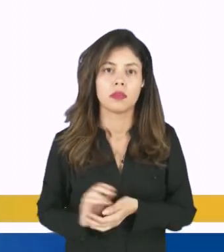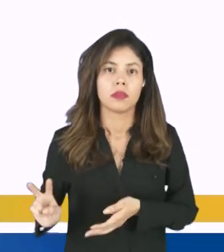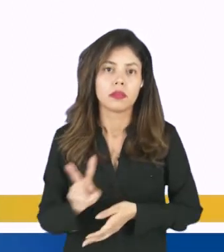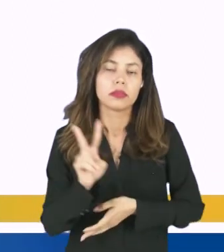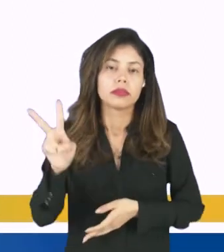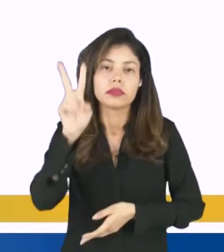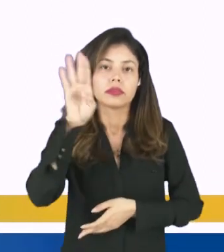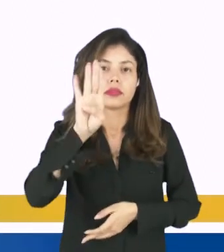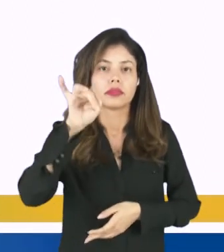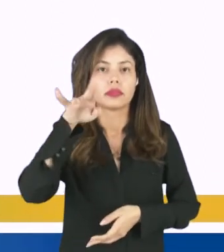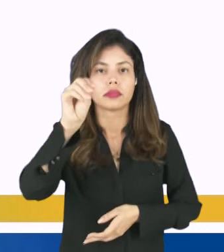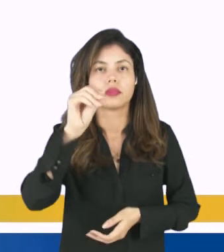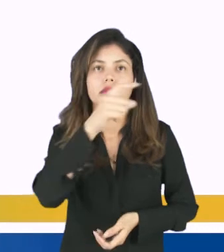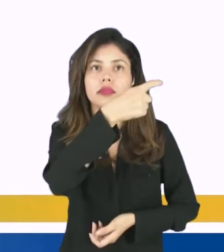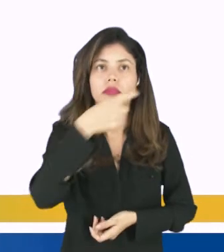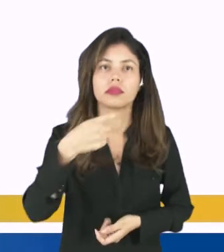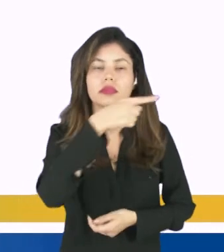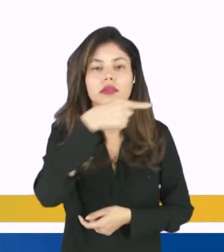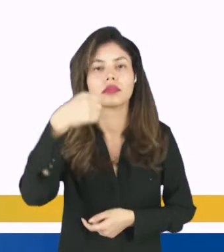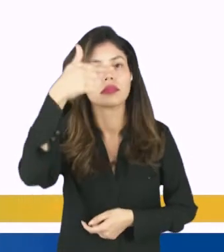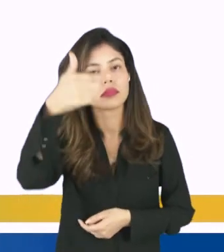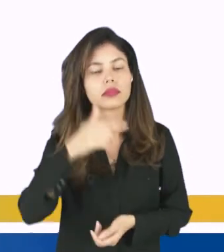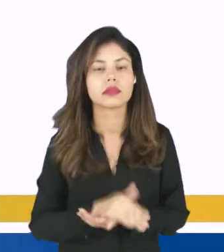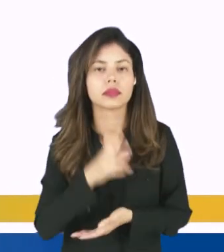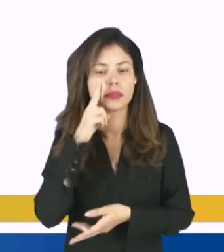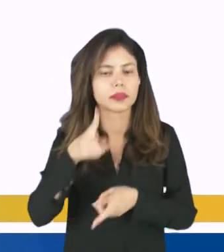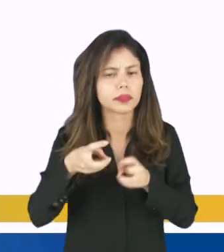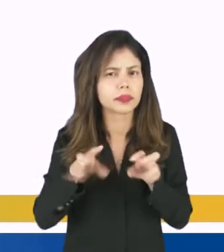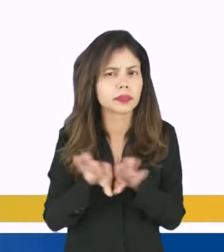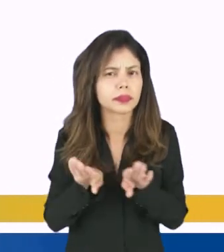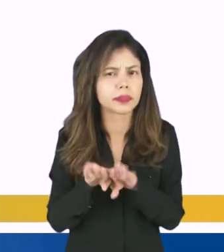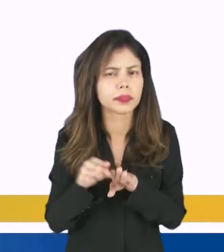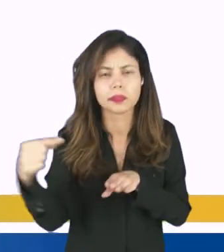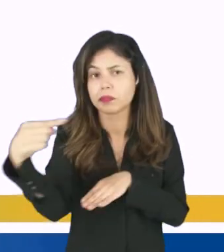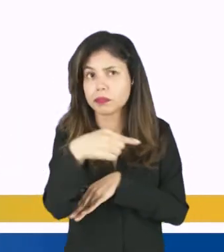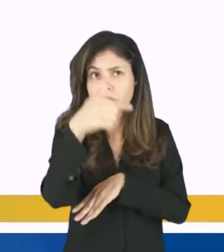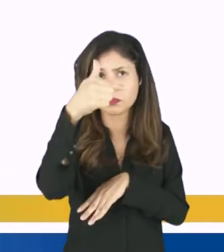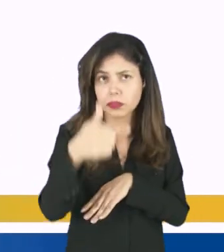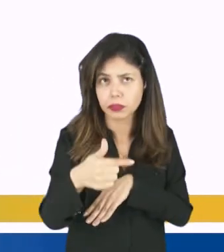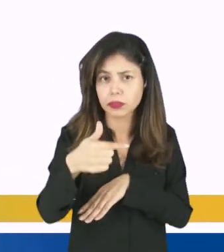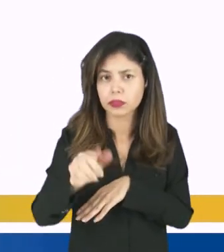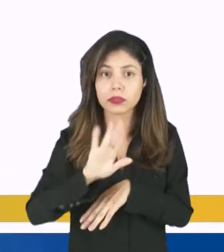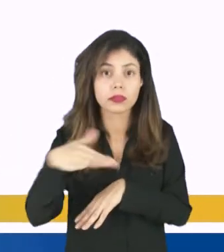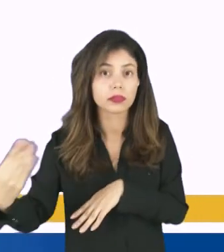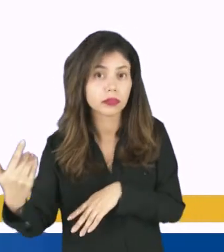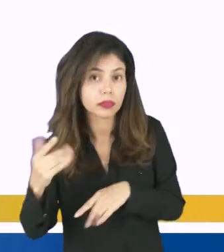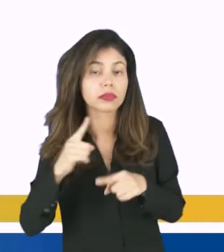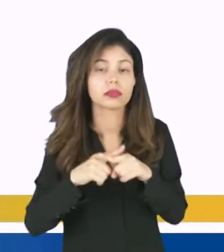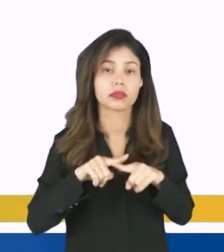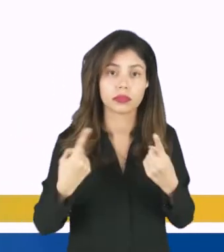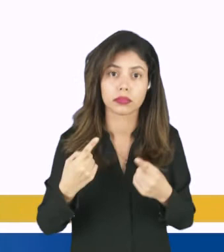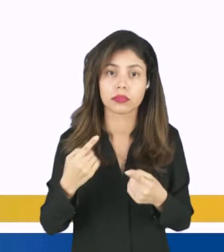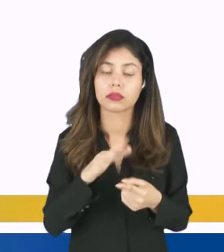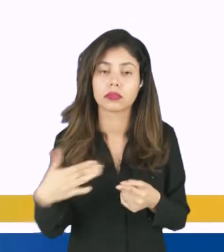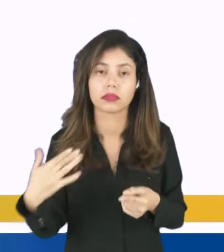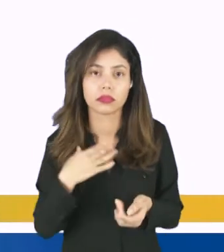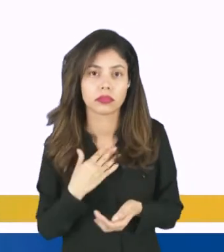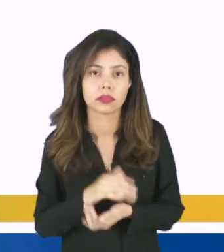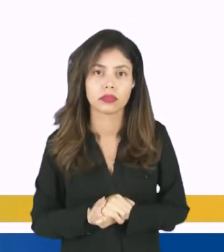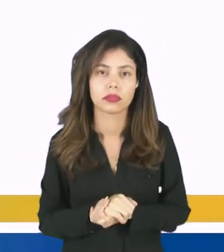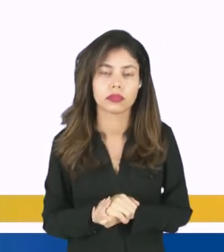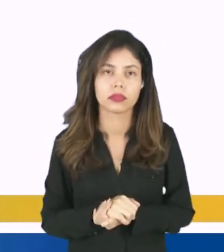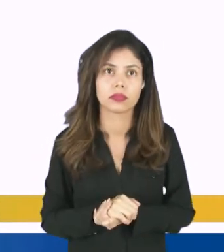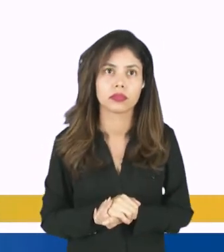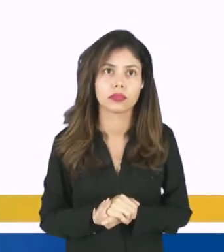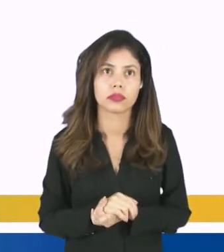bem? Uma consequência imediata do teorema do resto é o teorema de D'Alembert, né? Que